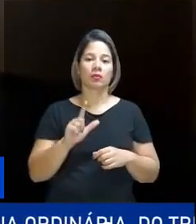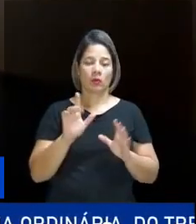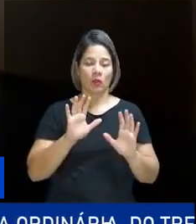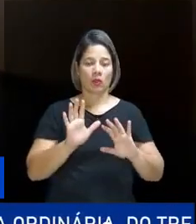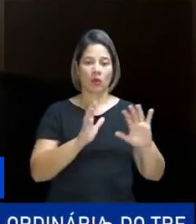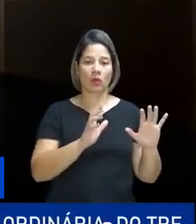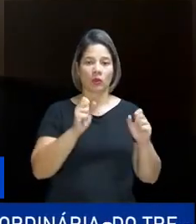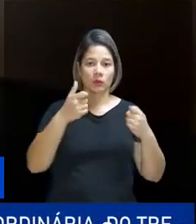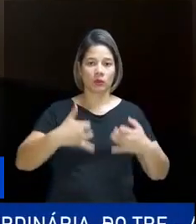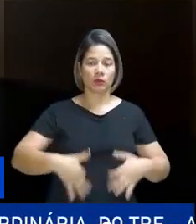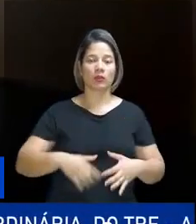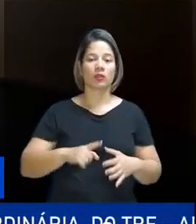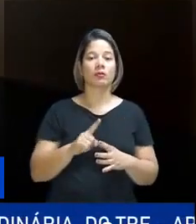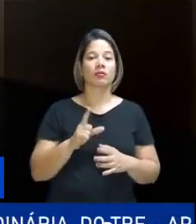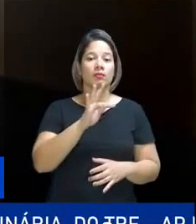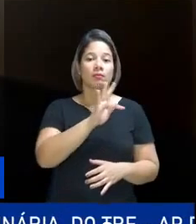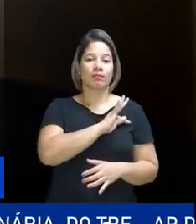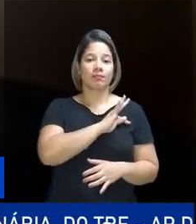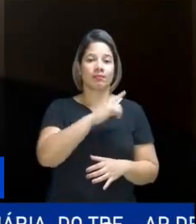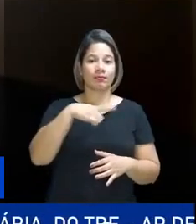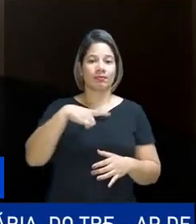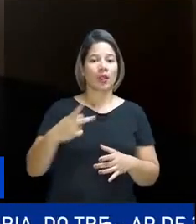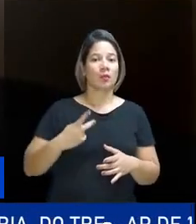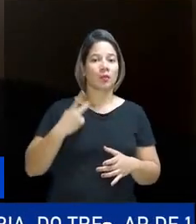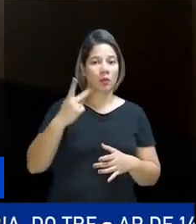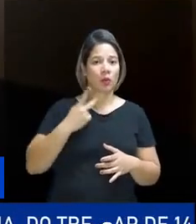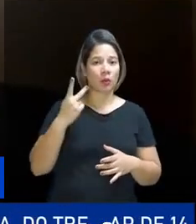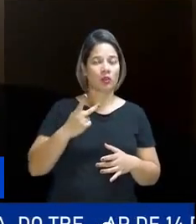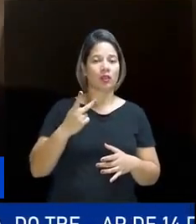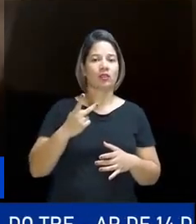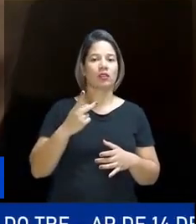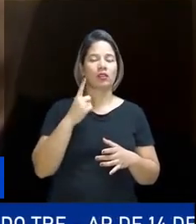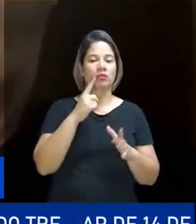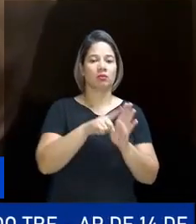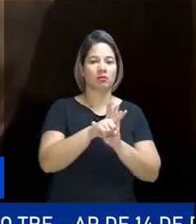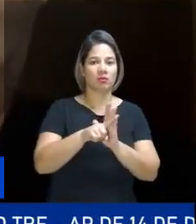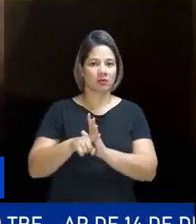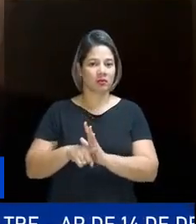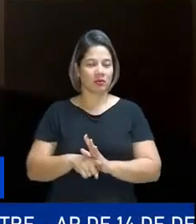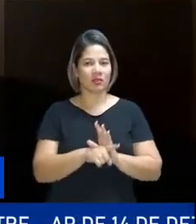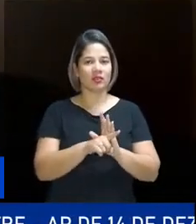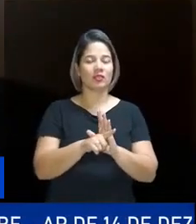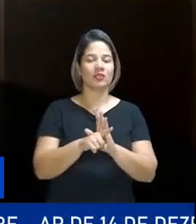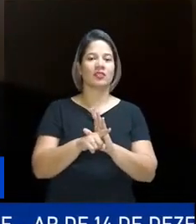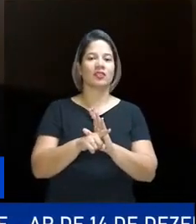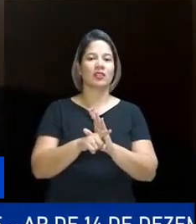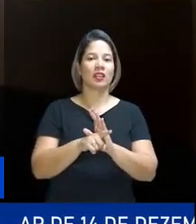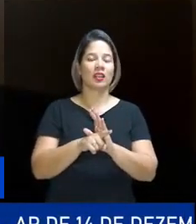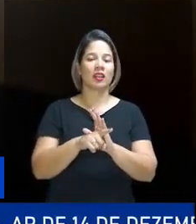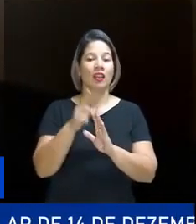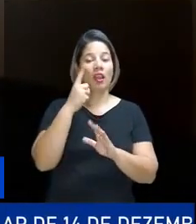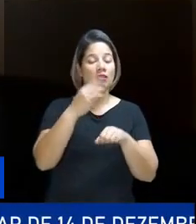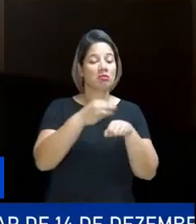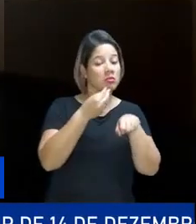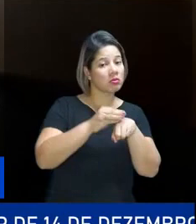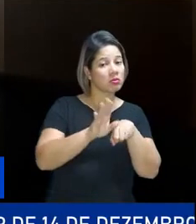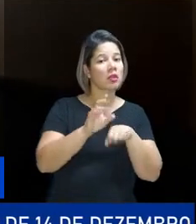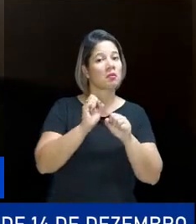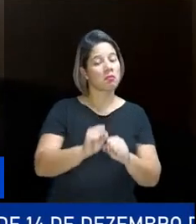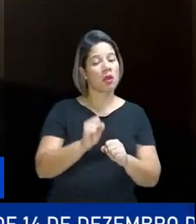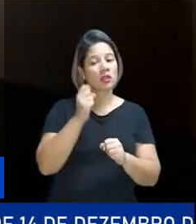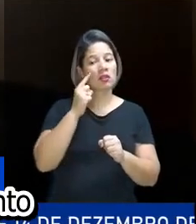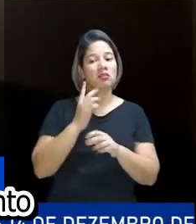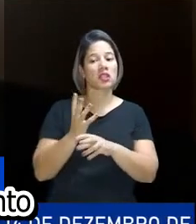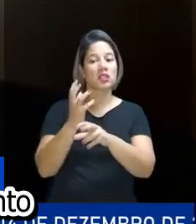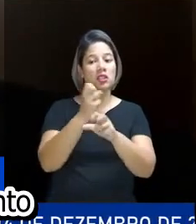Douta Procuradoria Regional Eleitoral, conforme acima destacado, apresentaram a sugestão de aprovação das